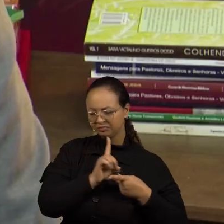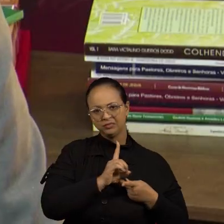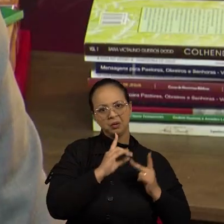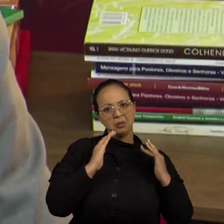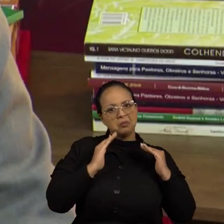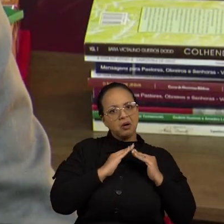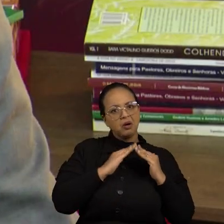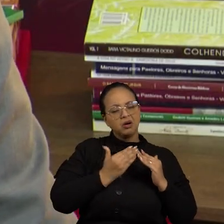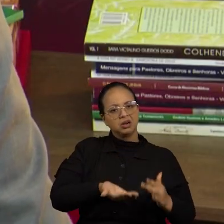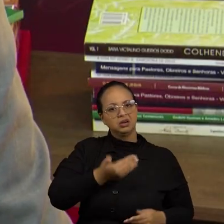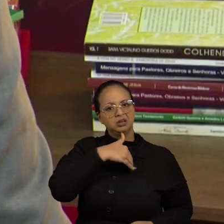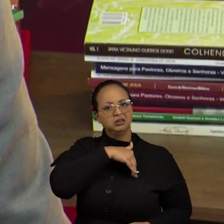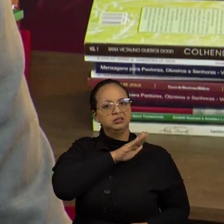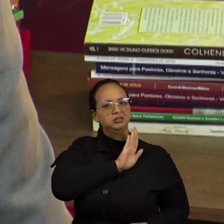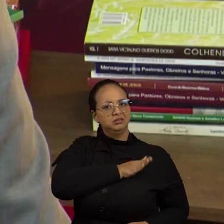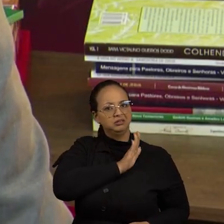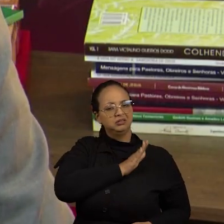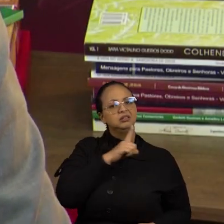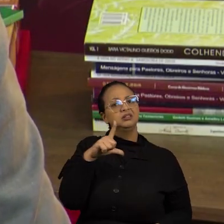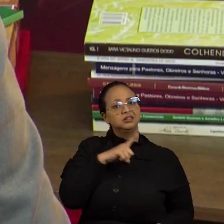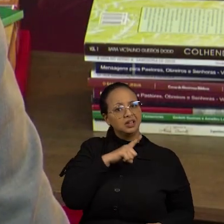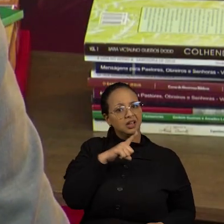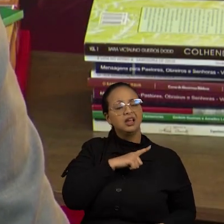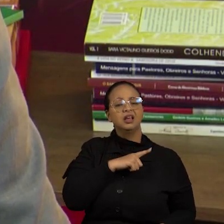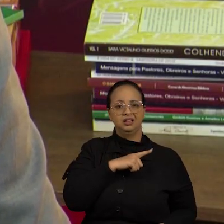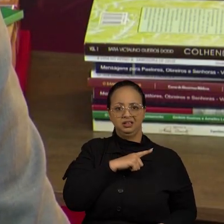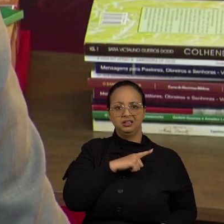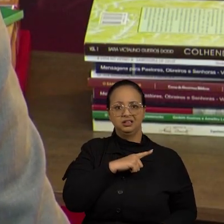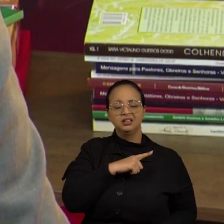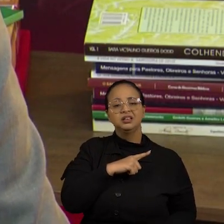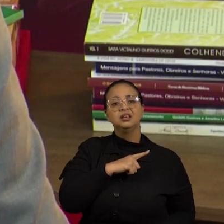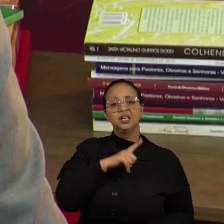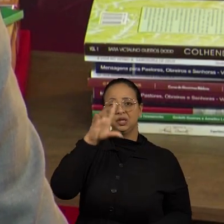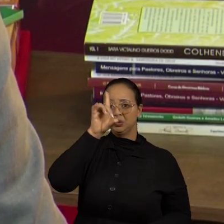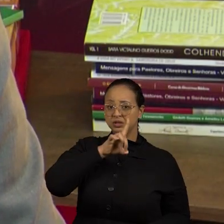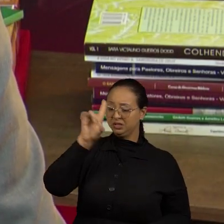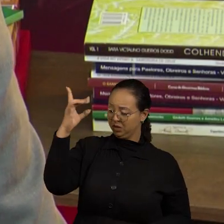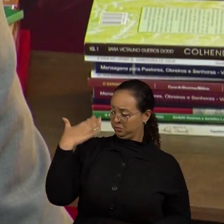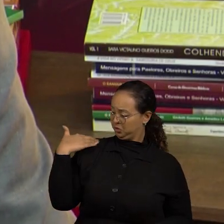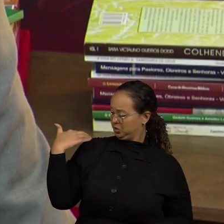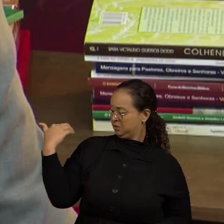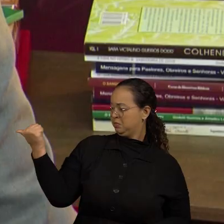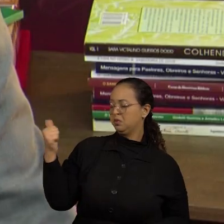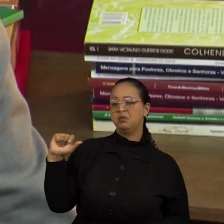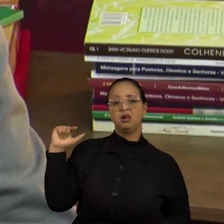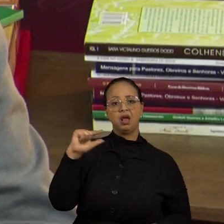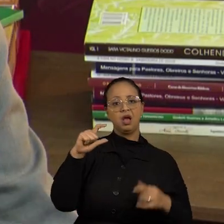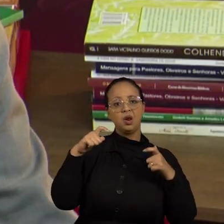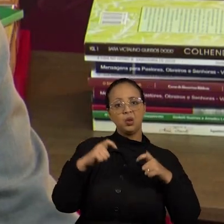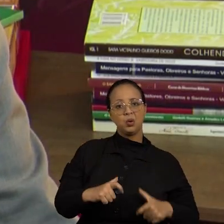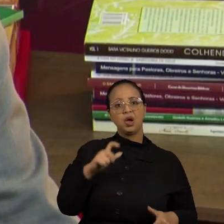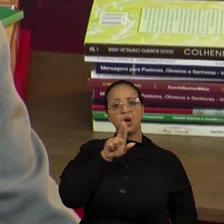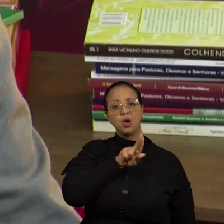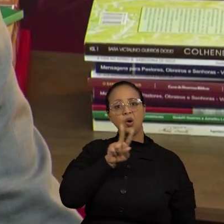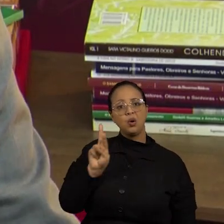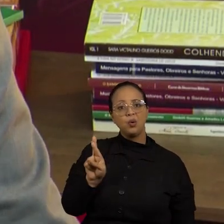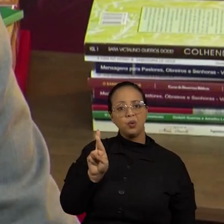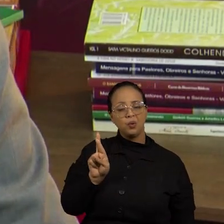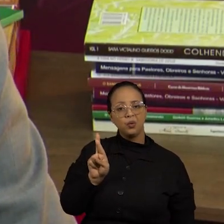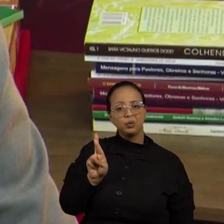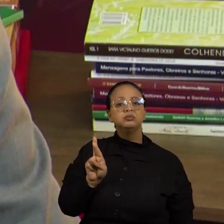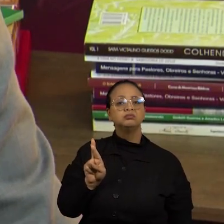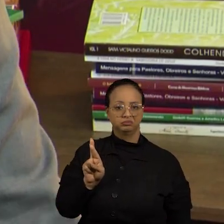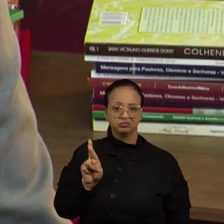coisa profunda. Abraão estava vivendo isso. Eu fui chamado em Ur dos Caldeus. Eu caminhei com